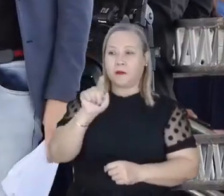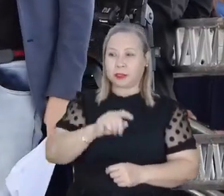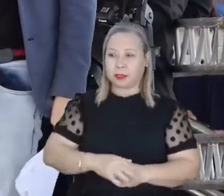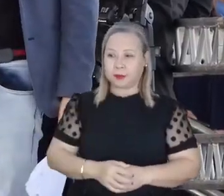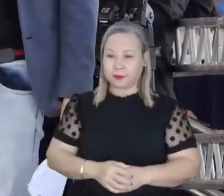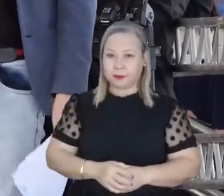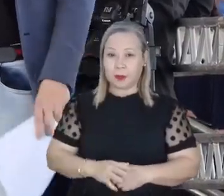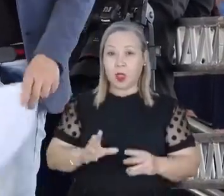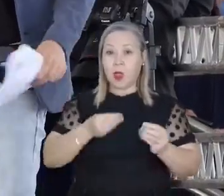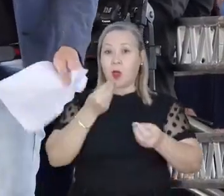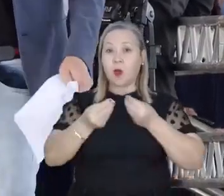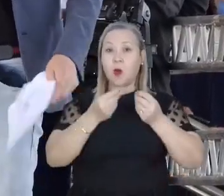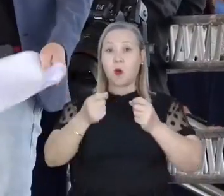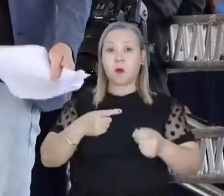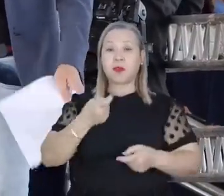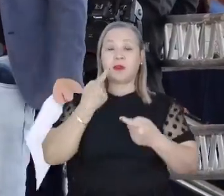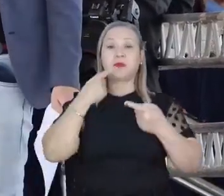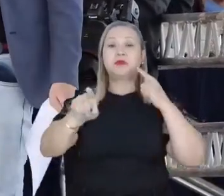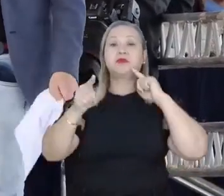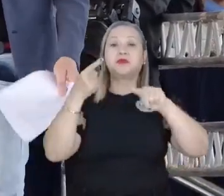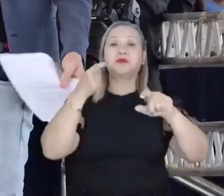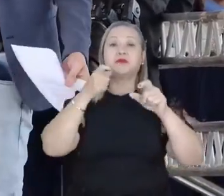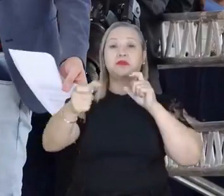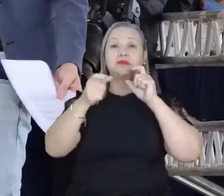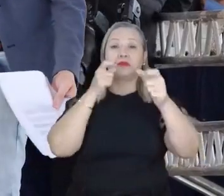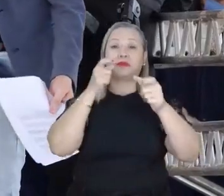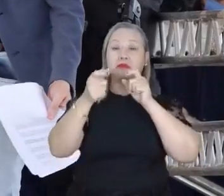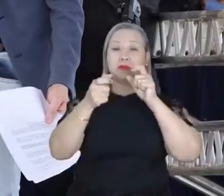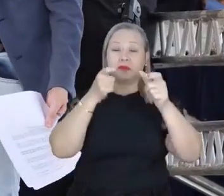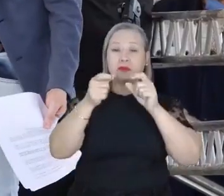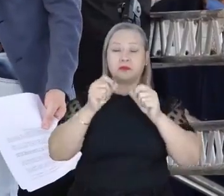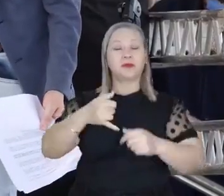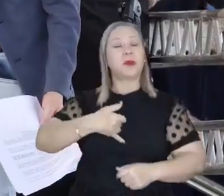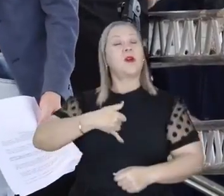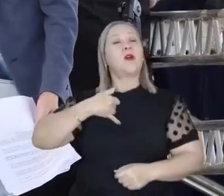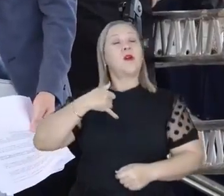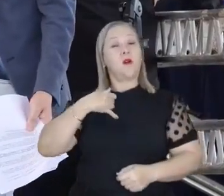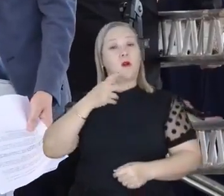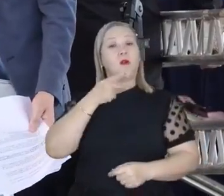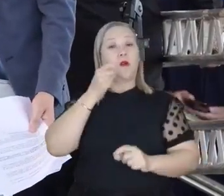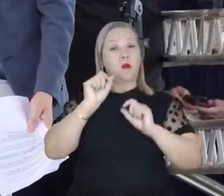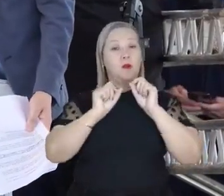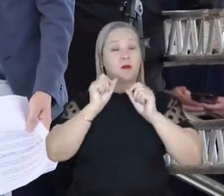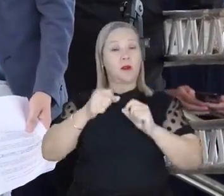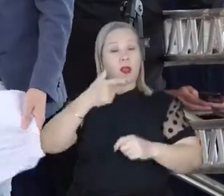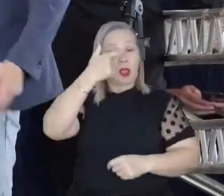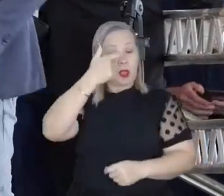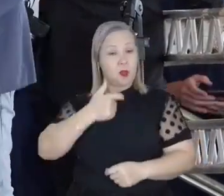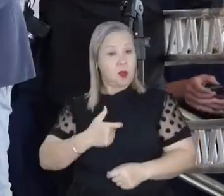xingamento. E eu tenho muito orgulho de dizer o seguinte: eu sou petista.